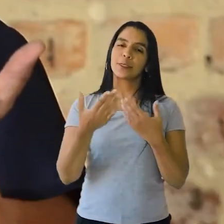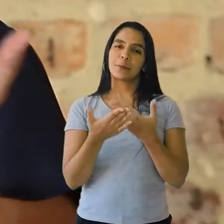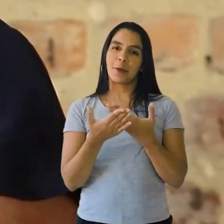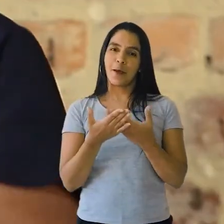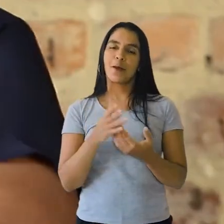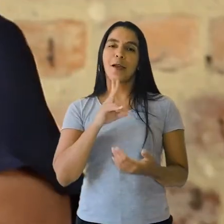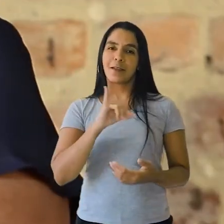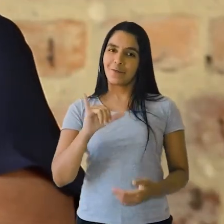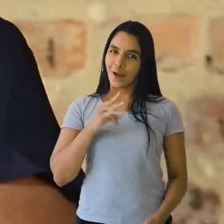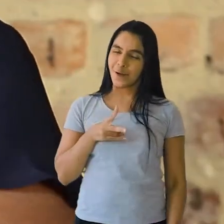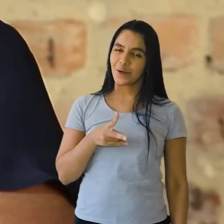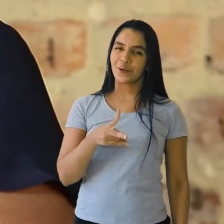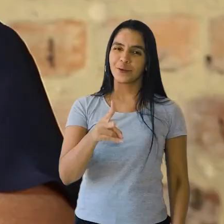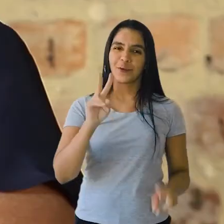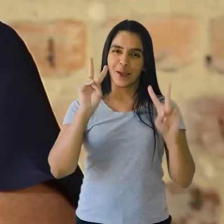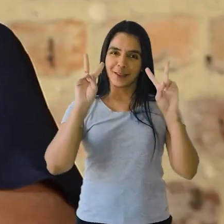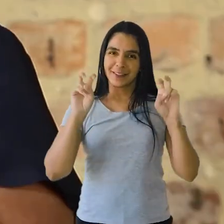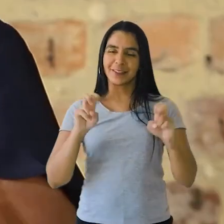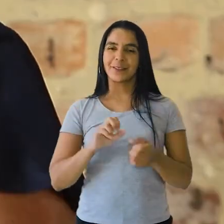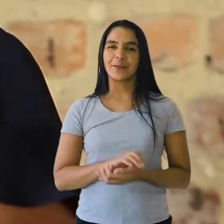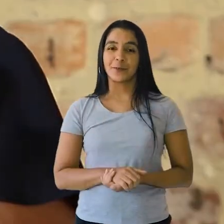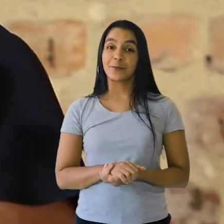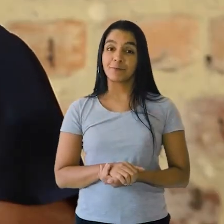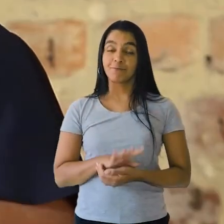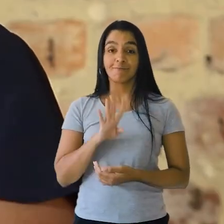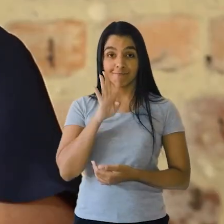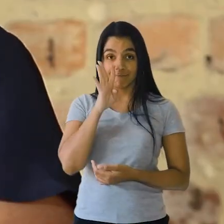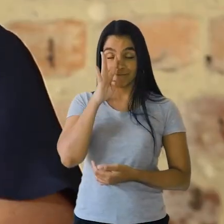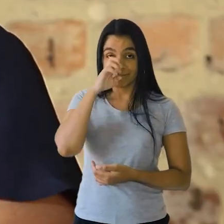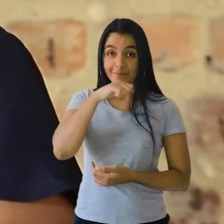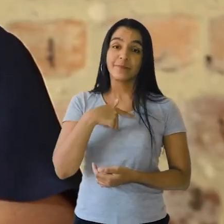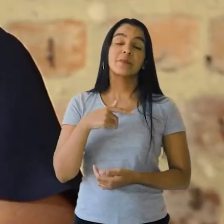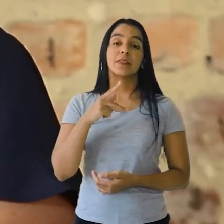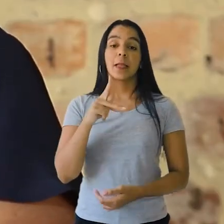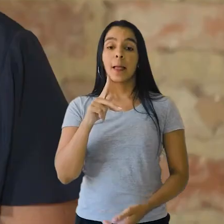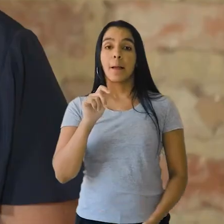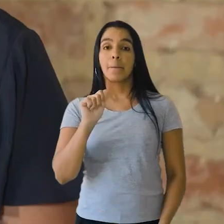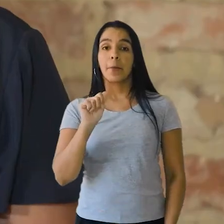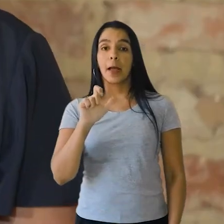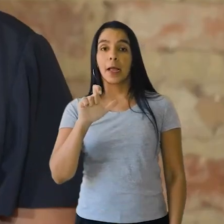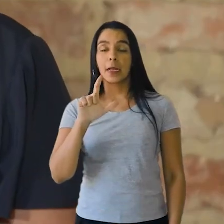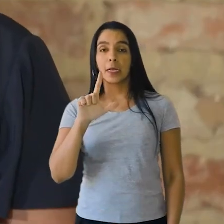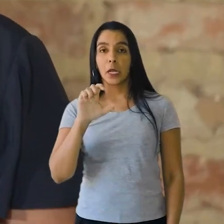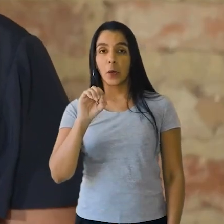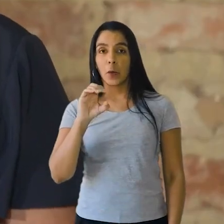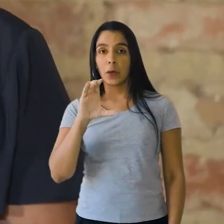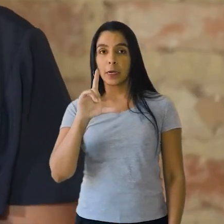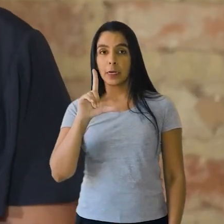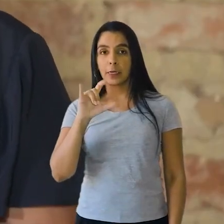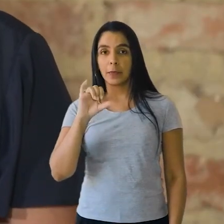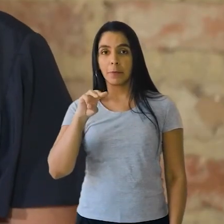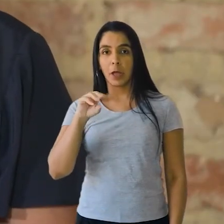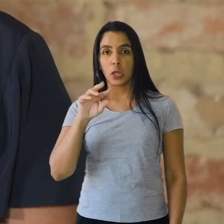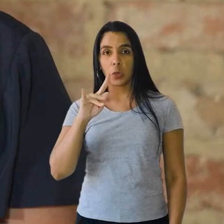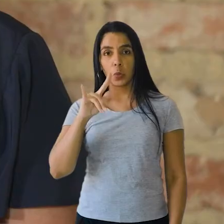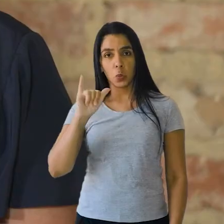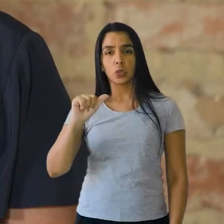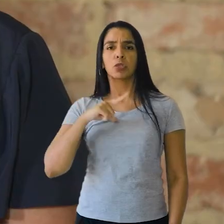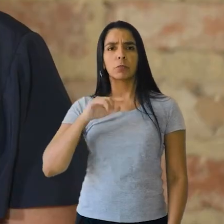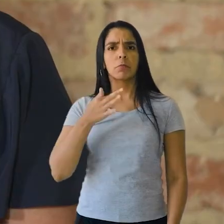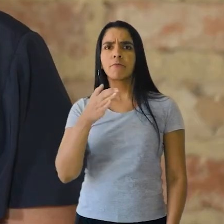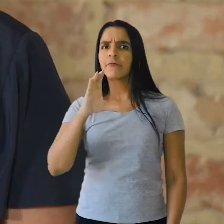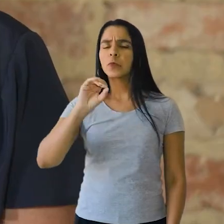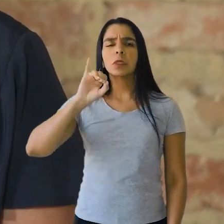assunto para mim, isso é assunto para a próxima aula, que vai dar continuidade a esse assunto. Reforçando, a paleoclimatologia tem